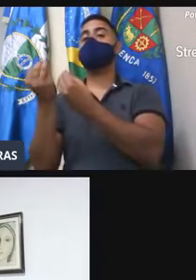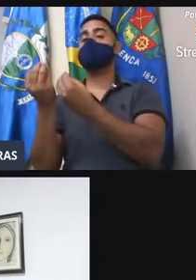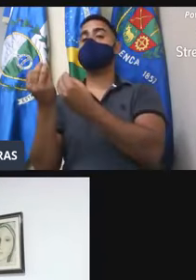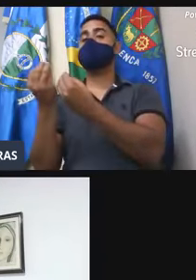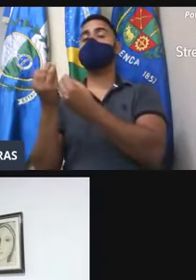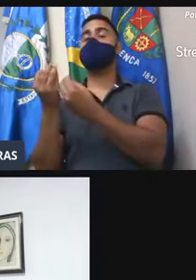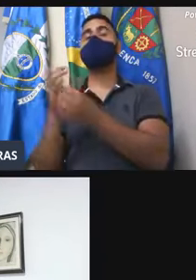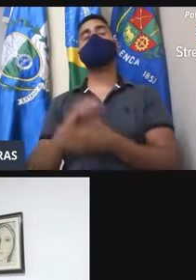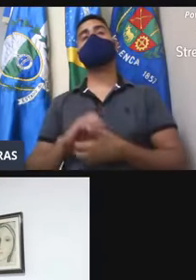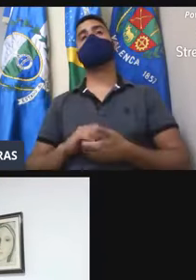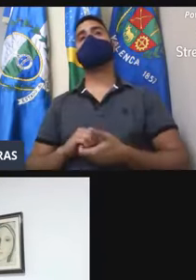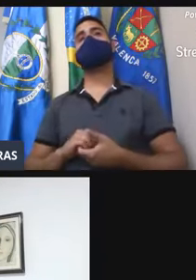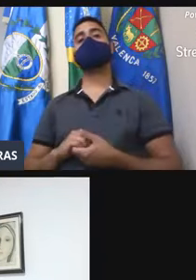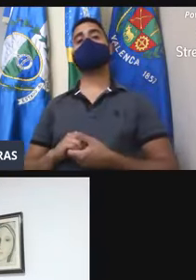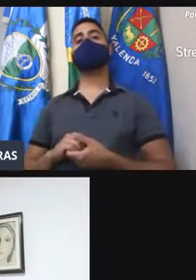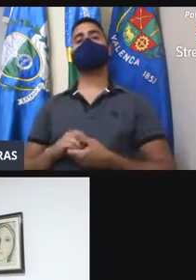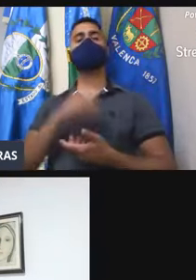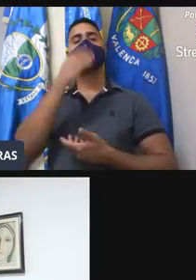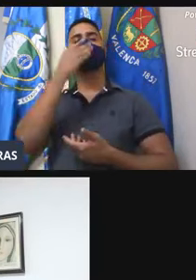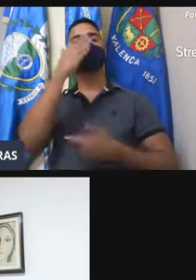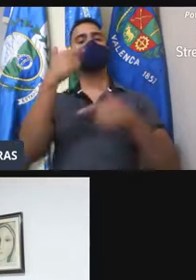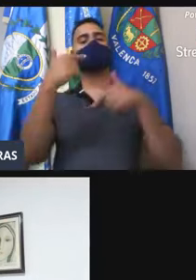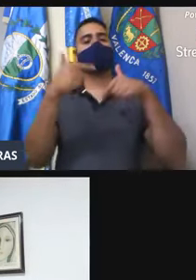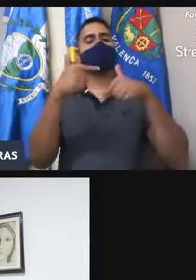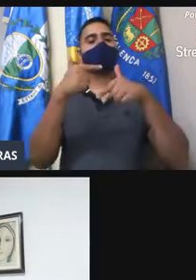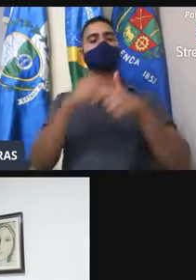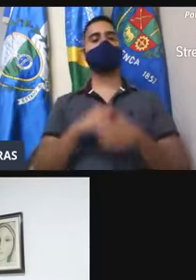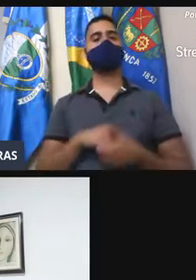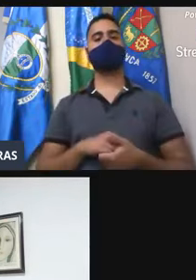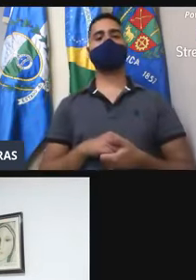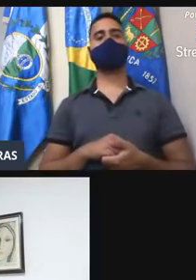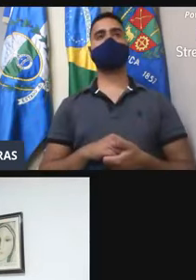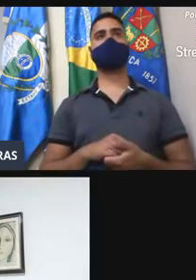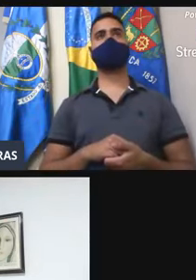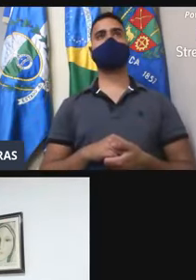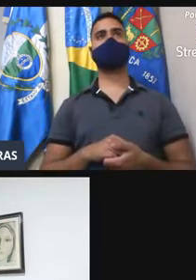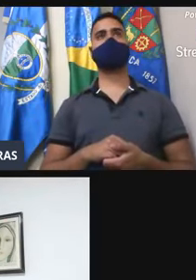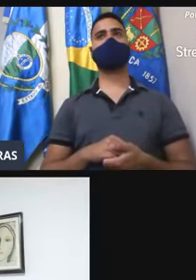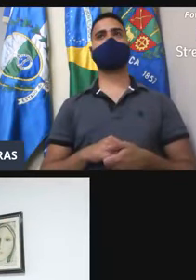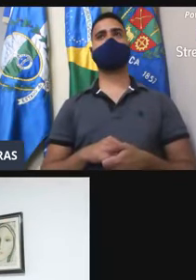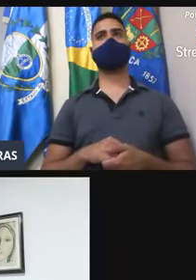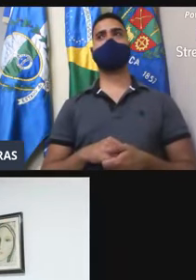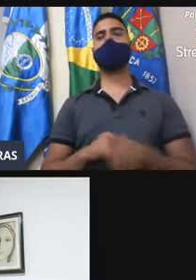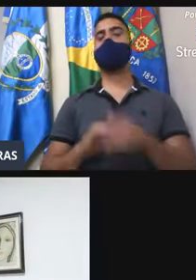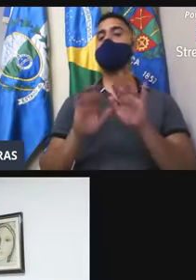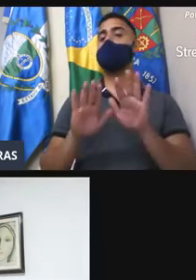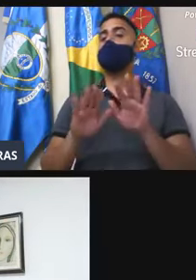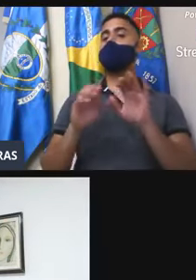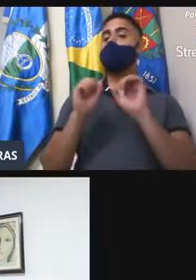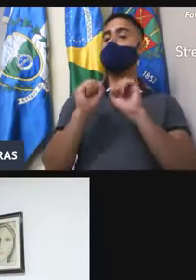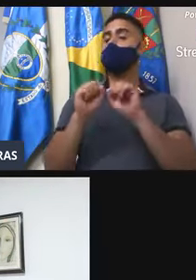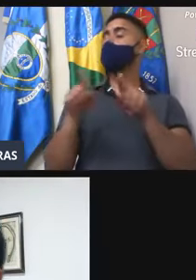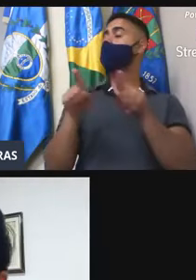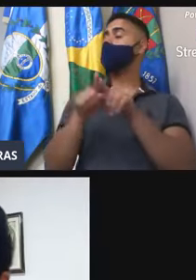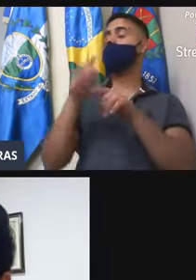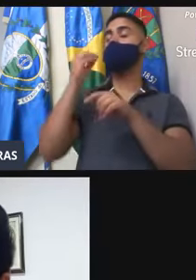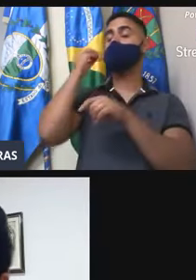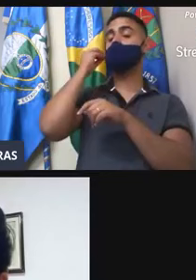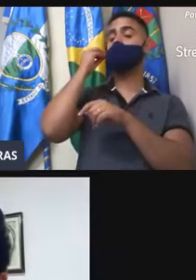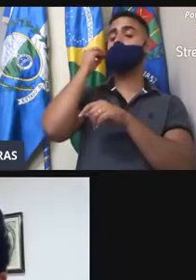ofertando, né, esse tipo de demanda. Sim, mas a gente pode estar